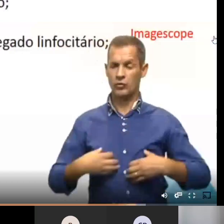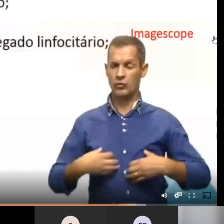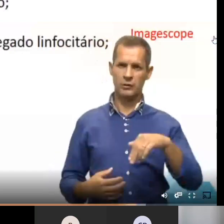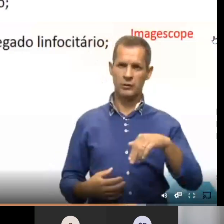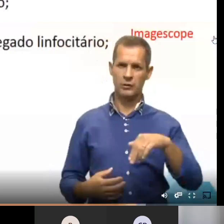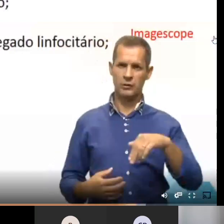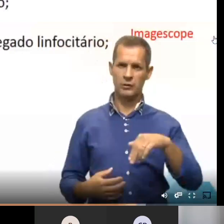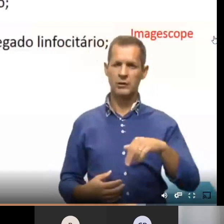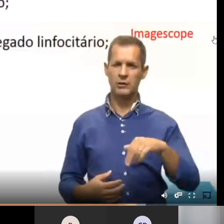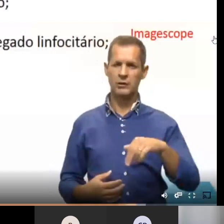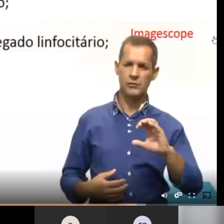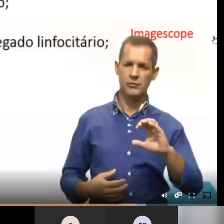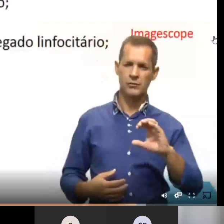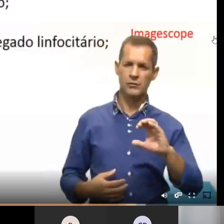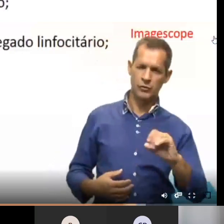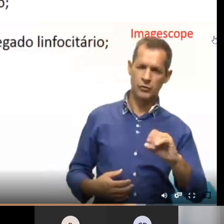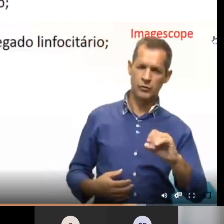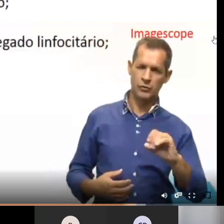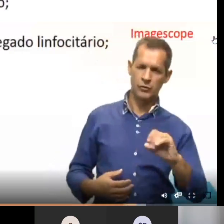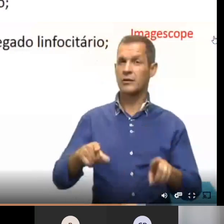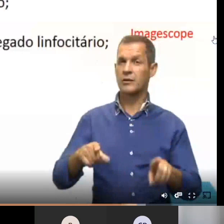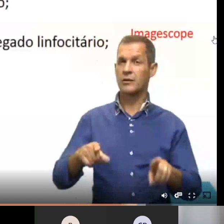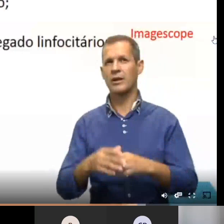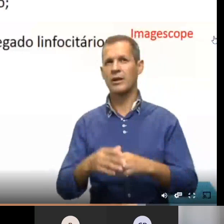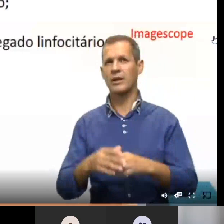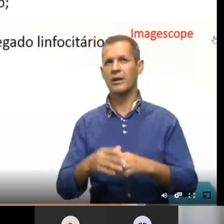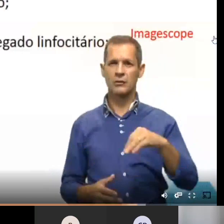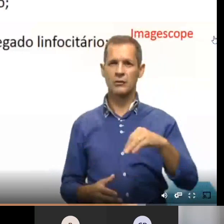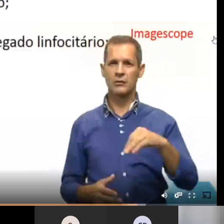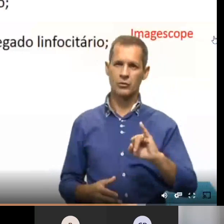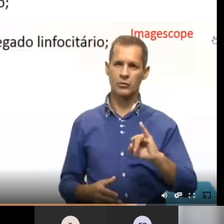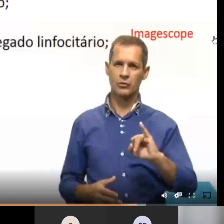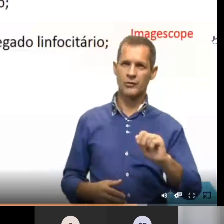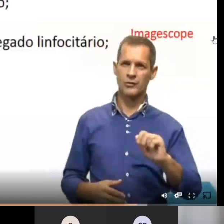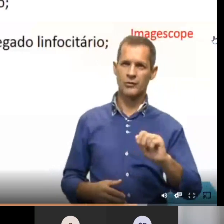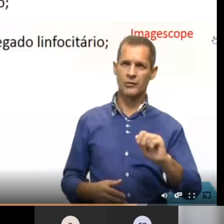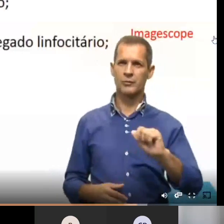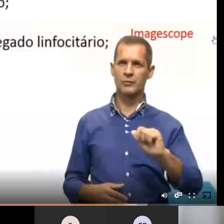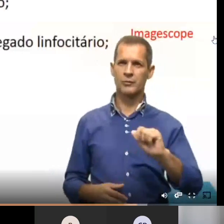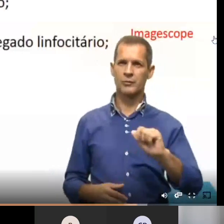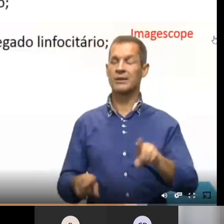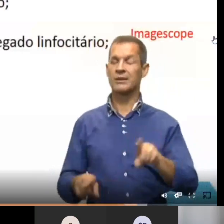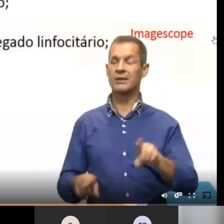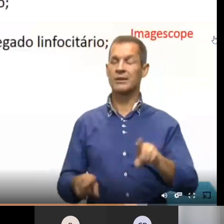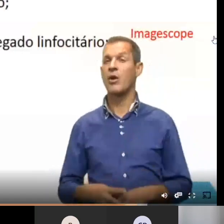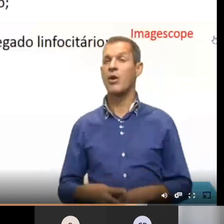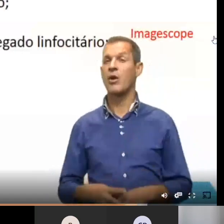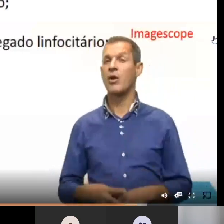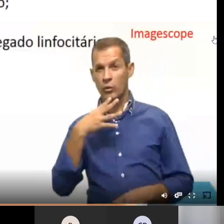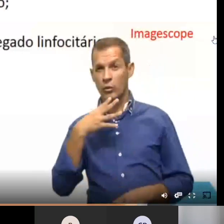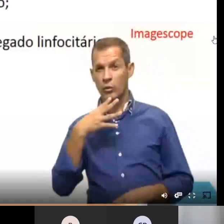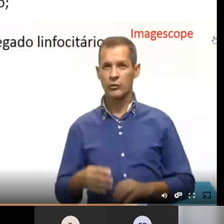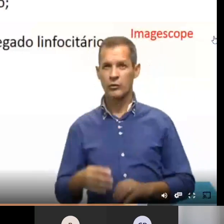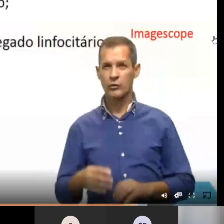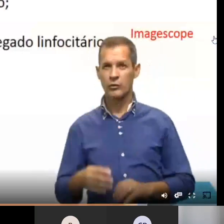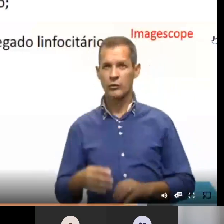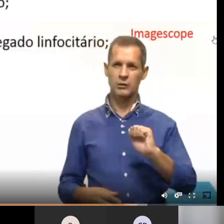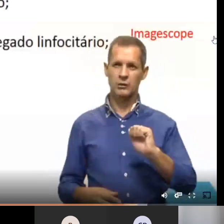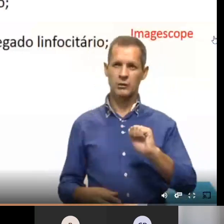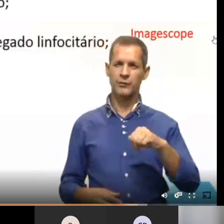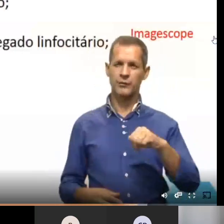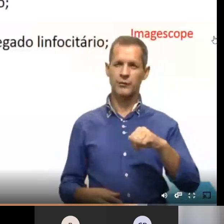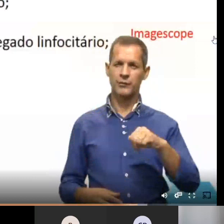secundários, vamos às tonsilas palatinas, também conhecidas como amígdalas.